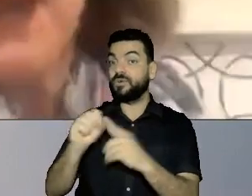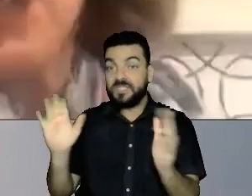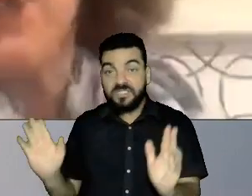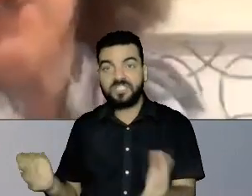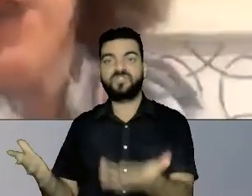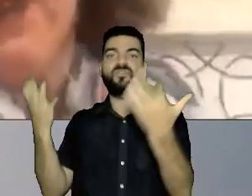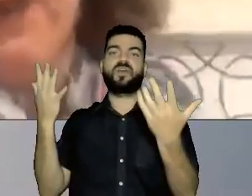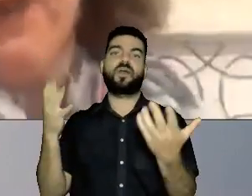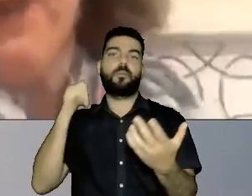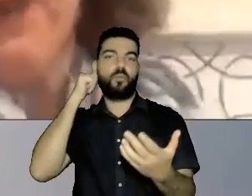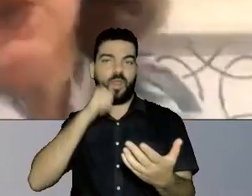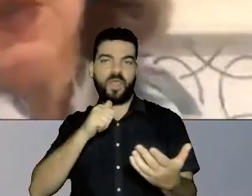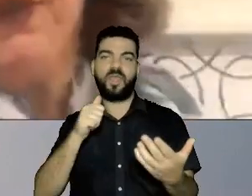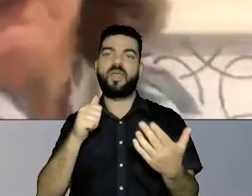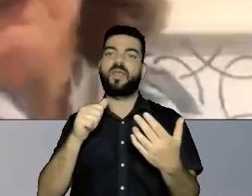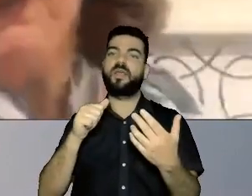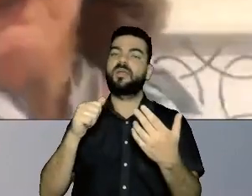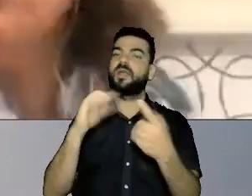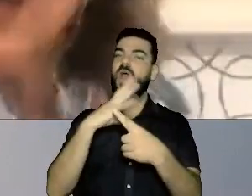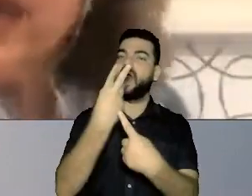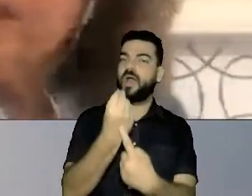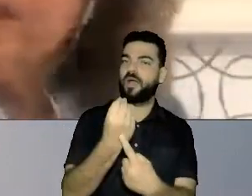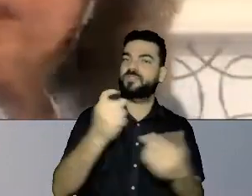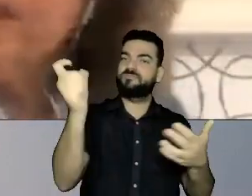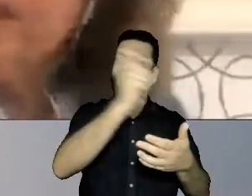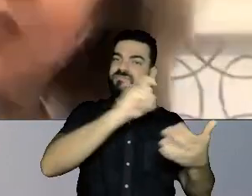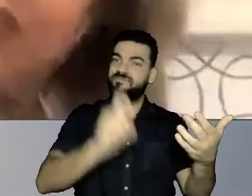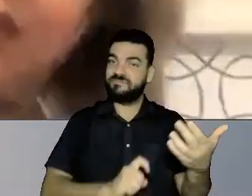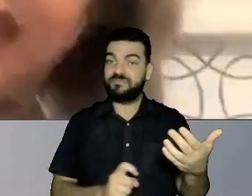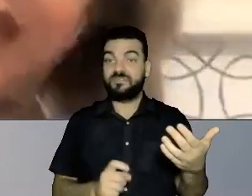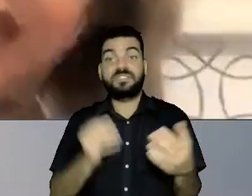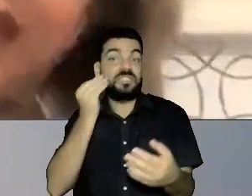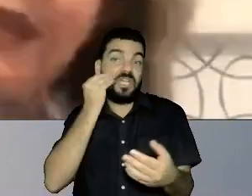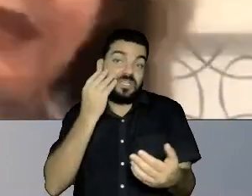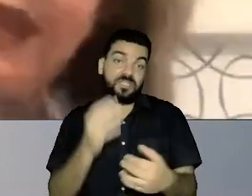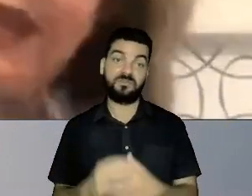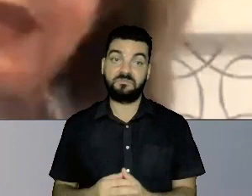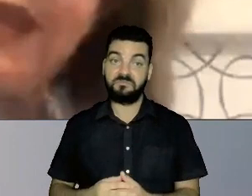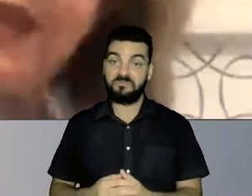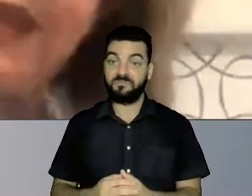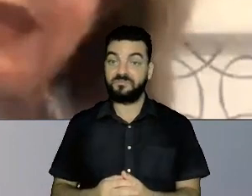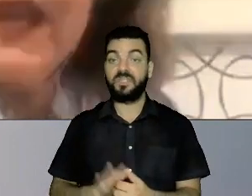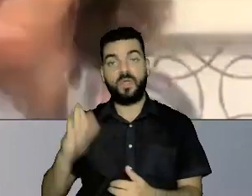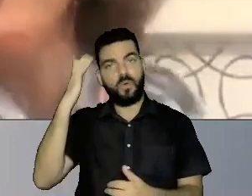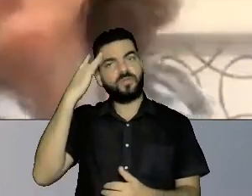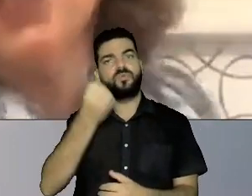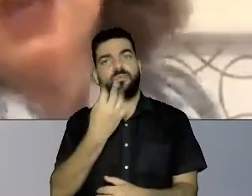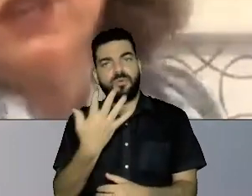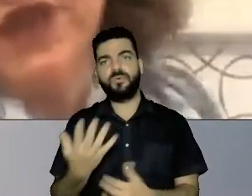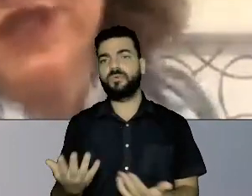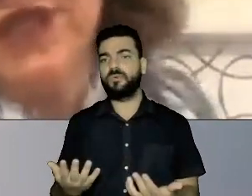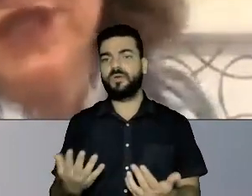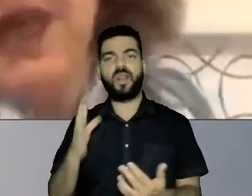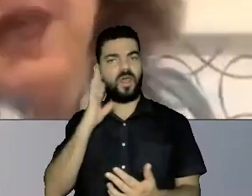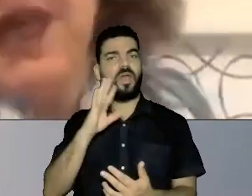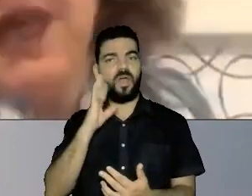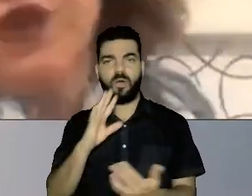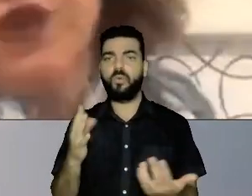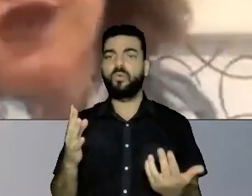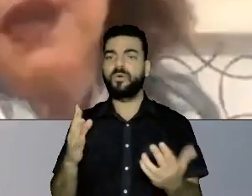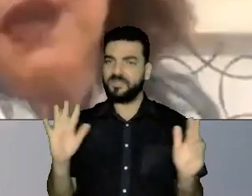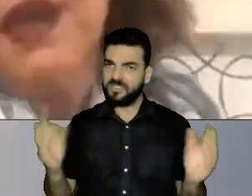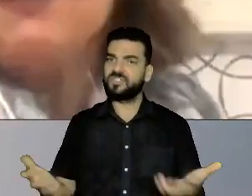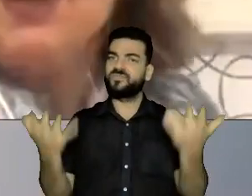a arte feminina, o olhar feminino, e é importante, é interessante a